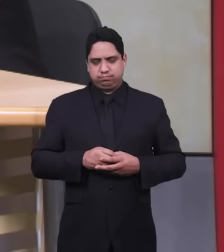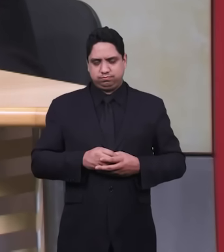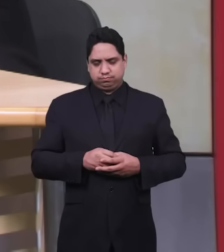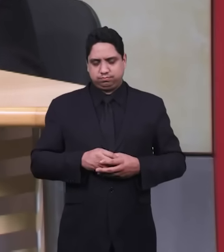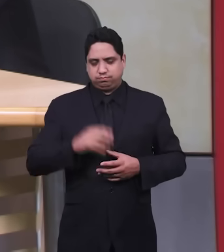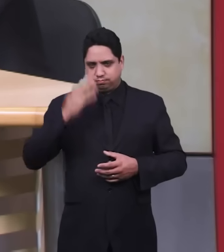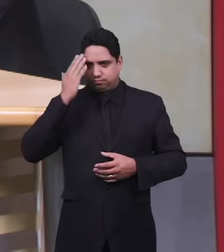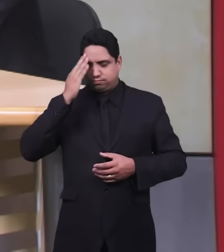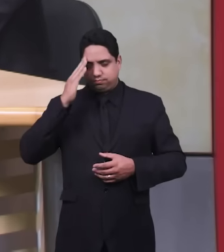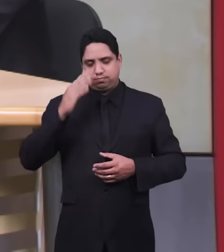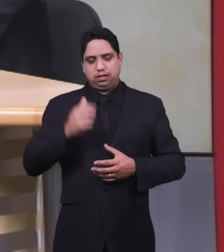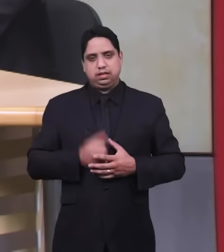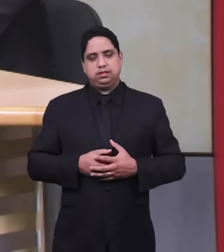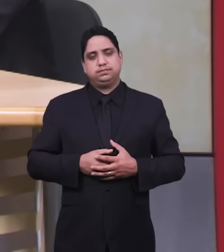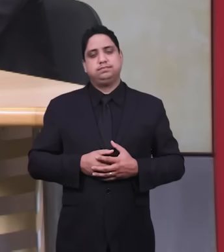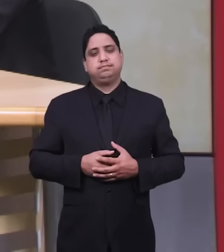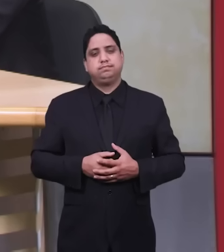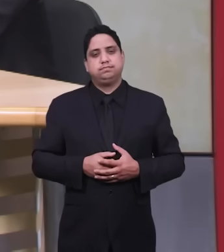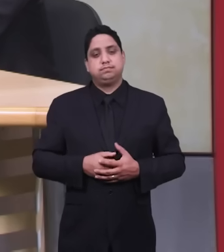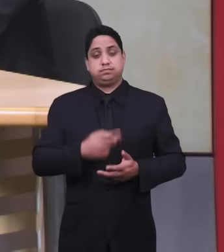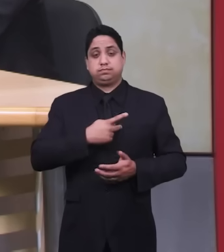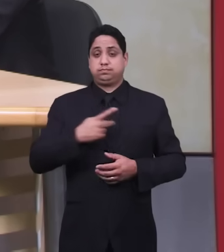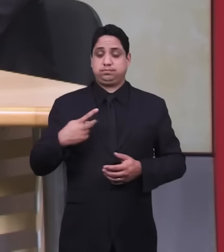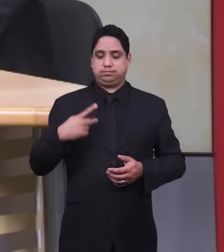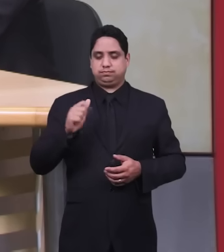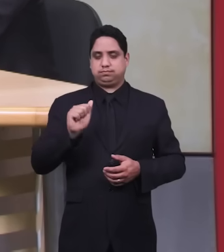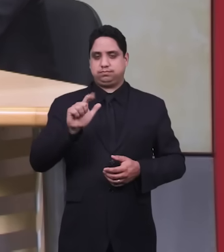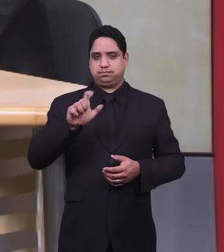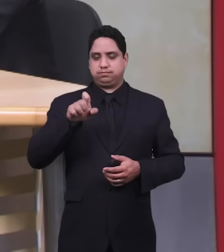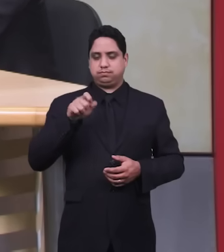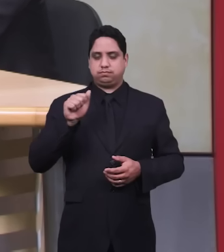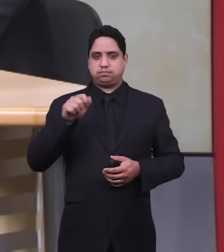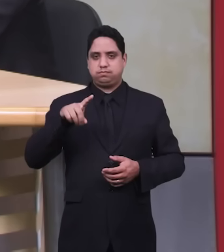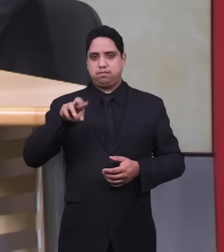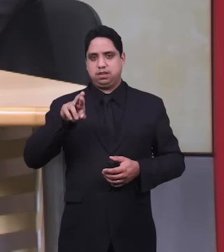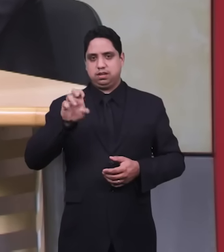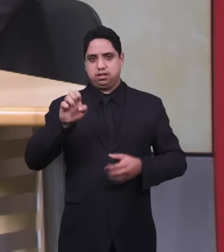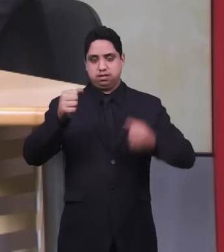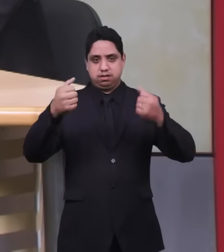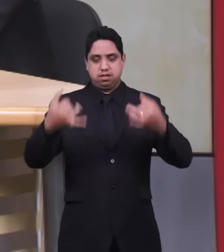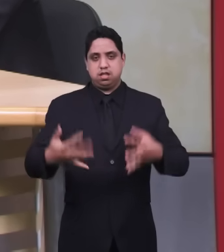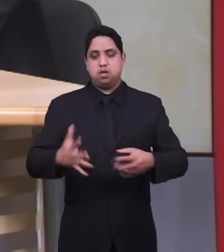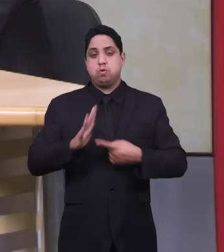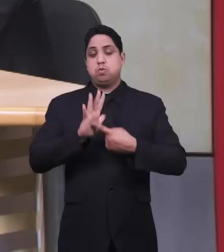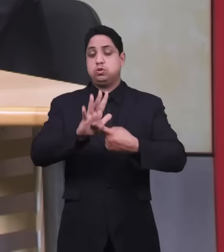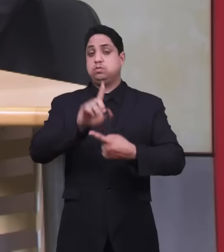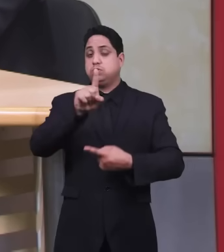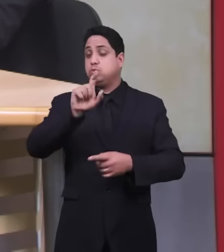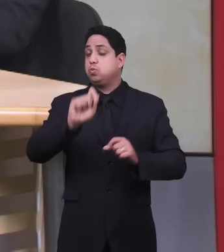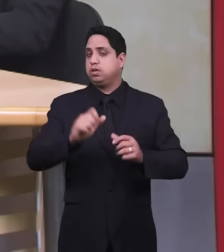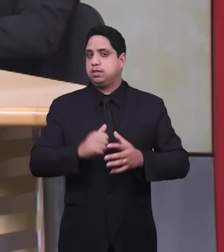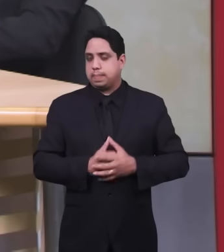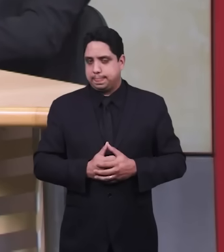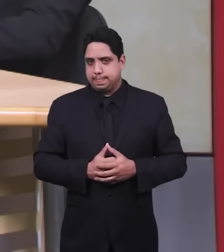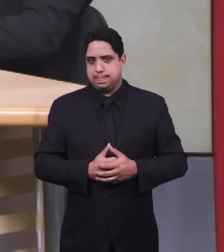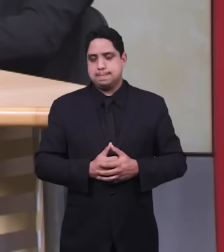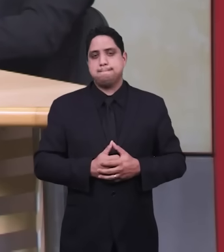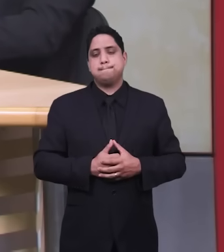dessa linha, como o pastor Alexandre colocou, eu trago agora para você o seguinte.